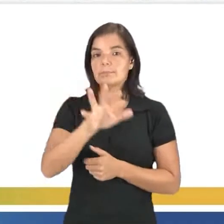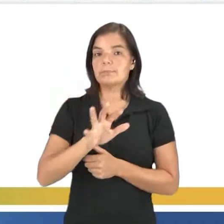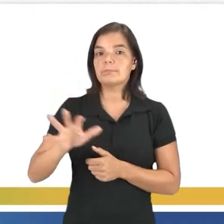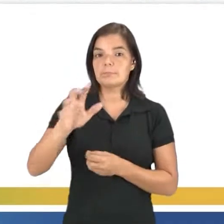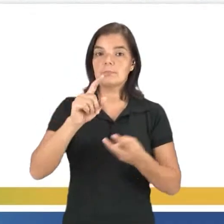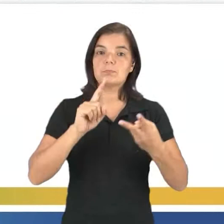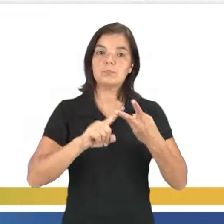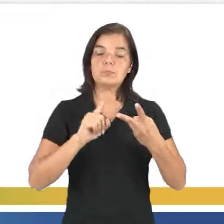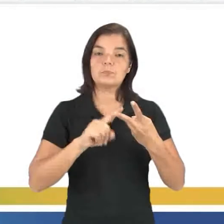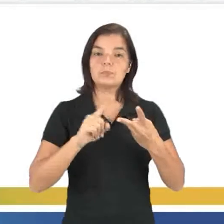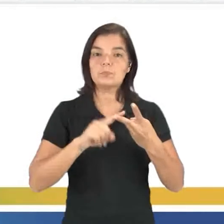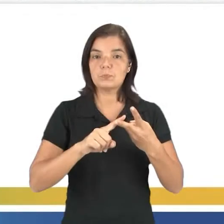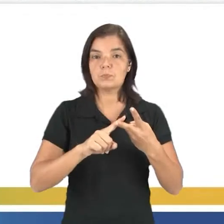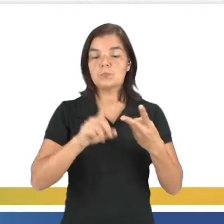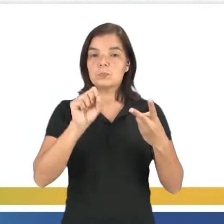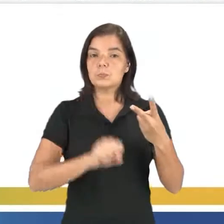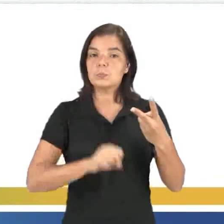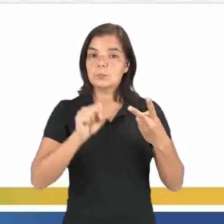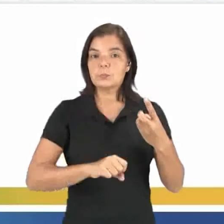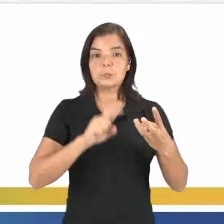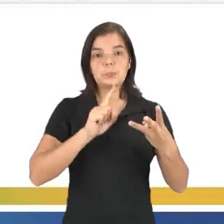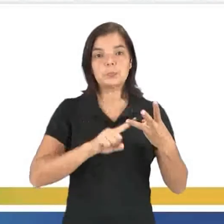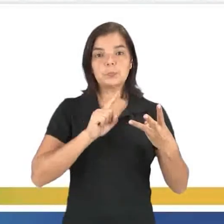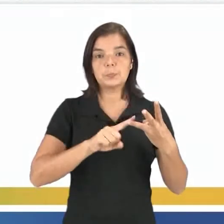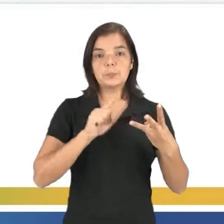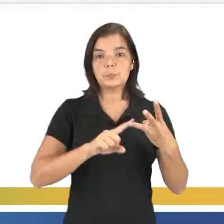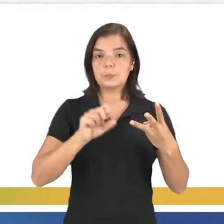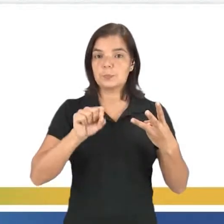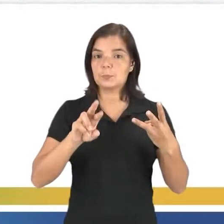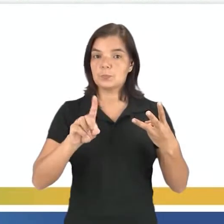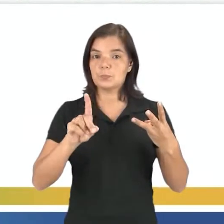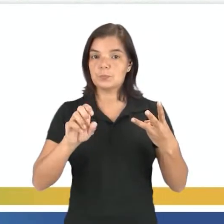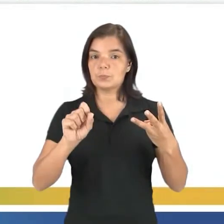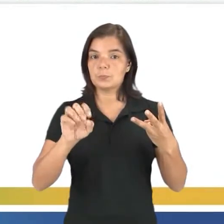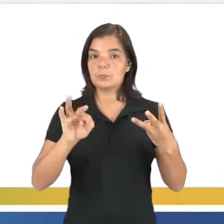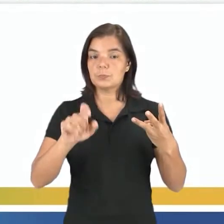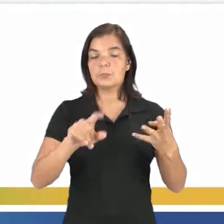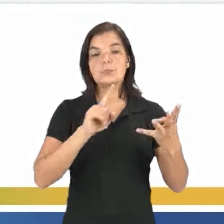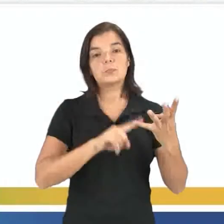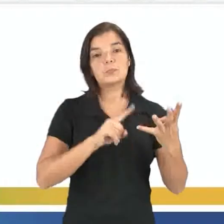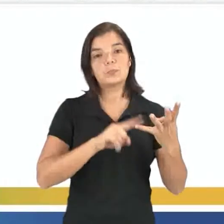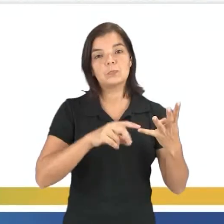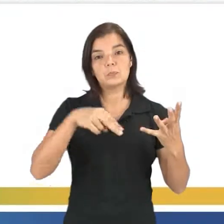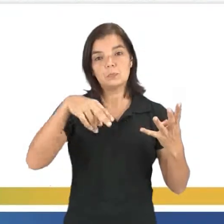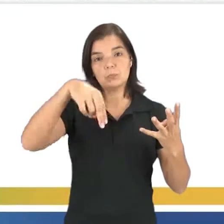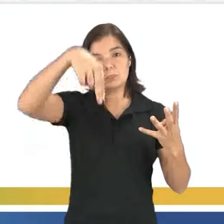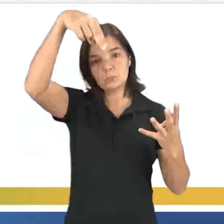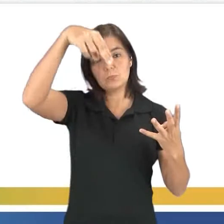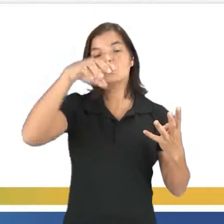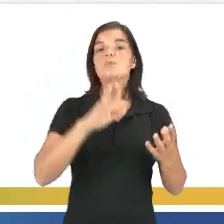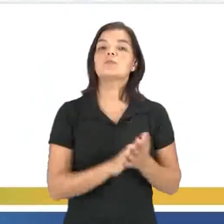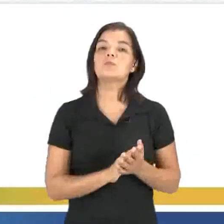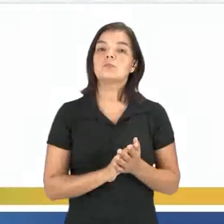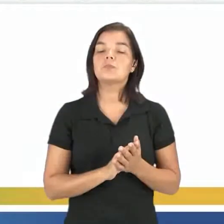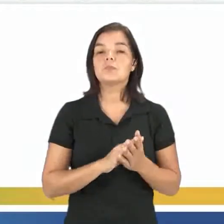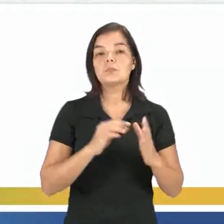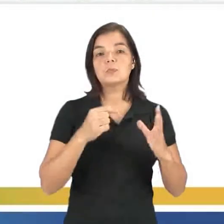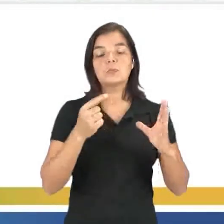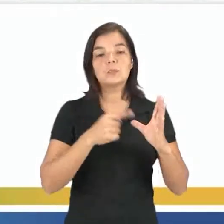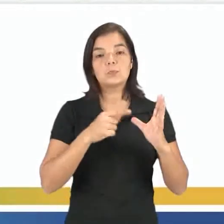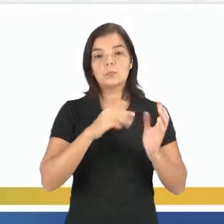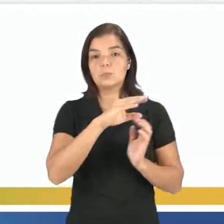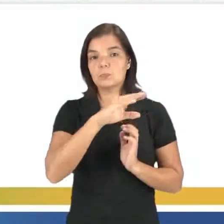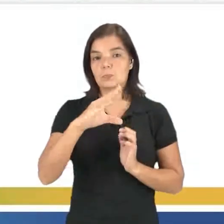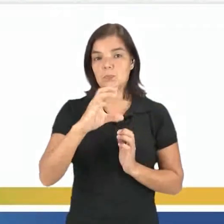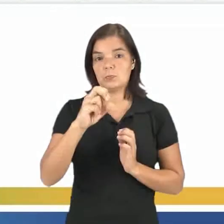segundo lugar, nós temos a região Sul, terceiro lugar, a região Sudeste, né? E em quarto, a região Norte e último, a região Centro-Oeste.